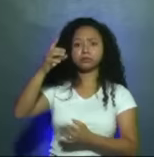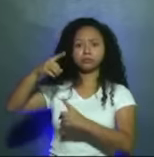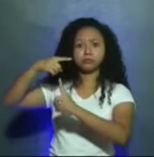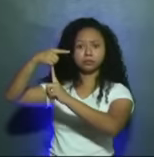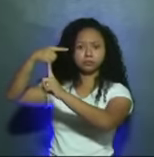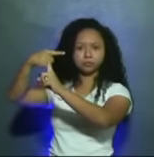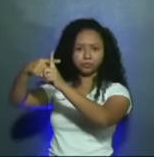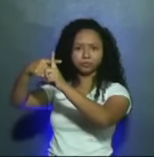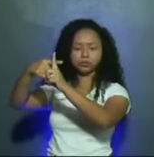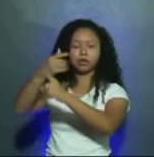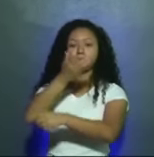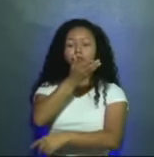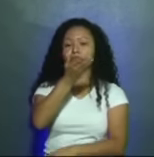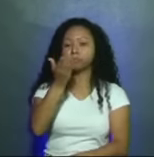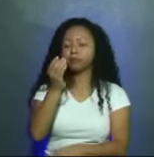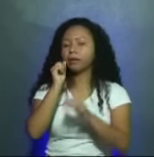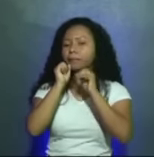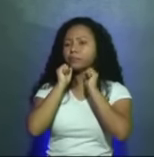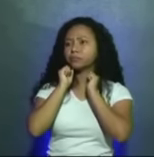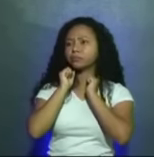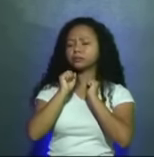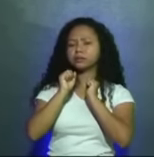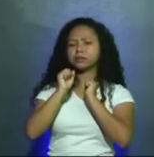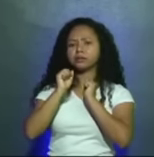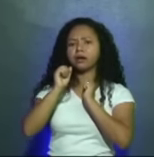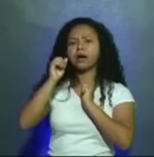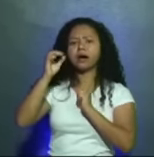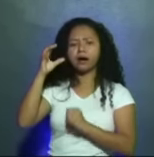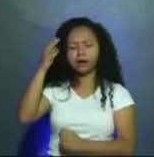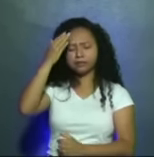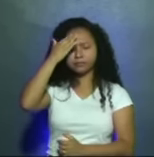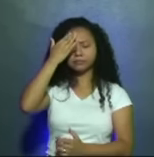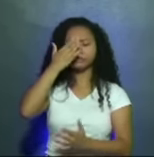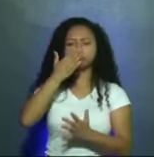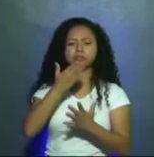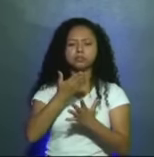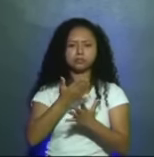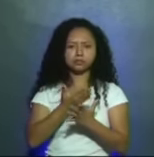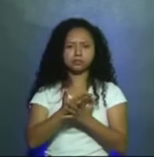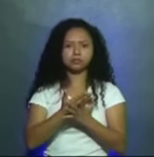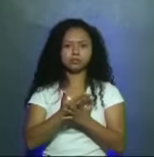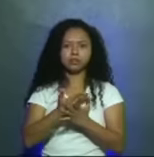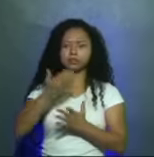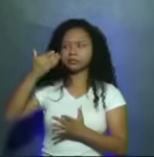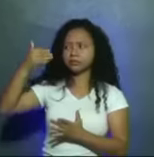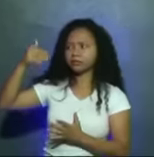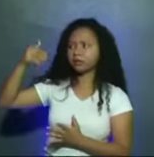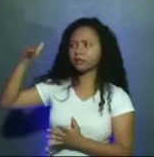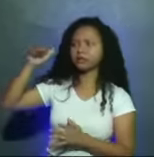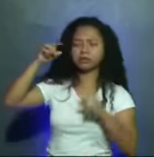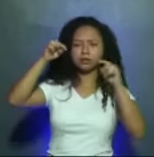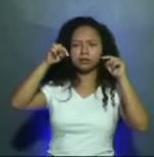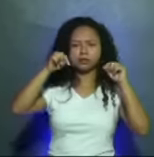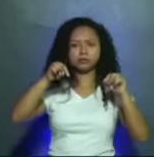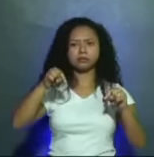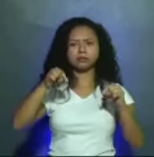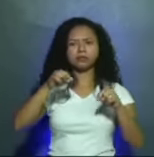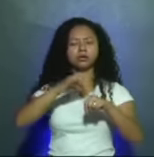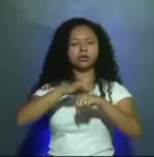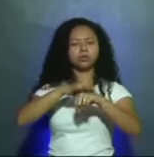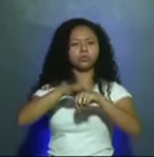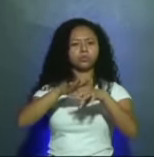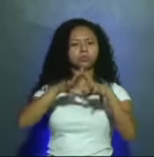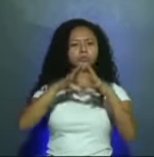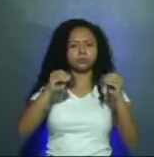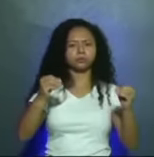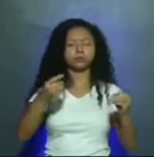vai poder apropriar, tomar posse de tudo. Você vai sair daqui hoje curado. Eu creio que hoje o Espírito de